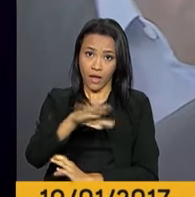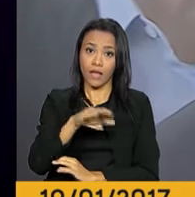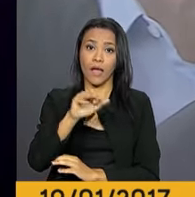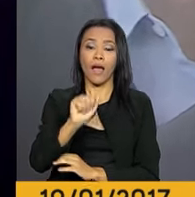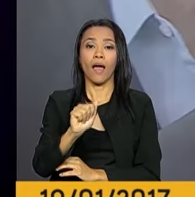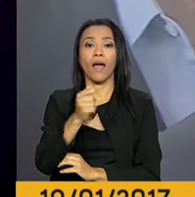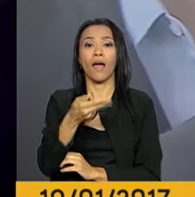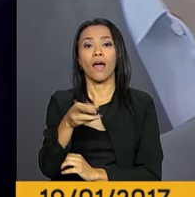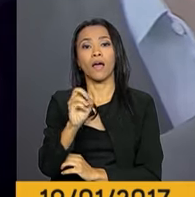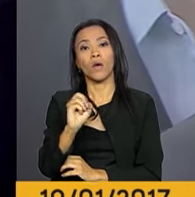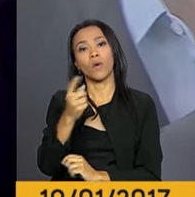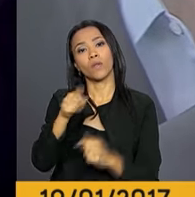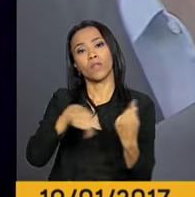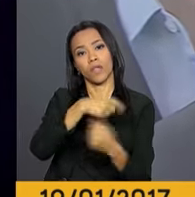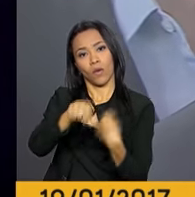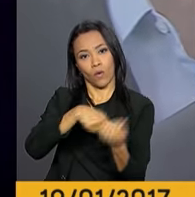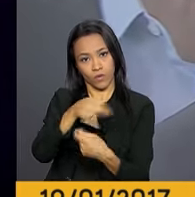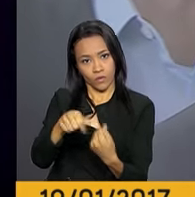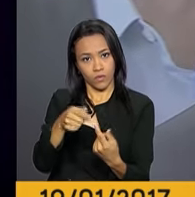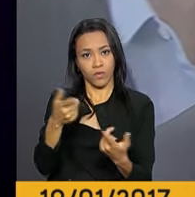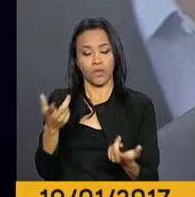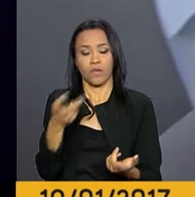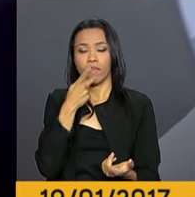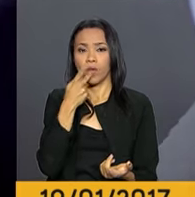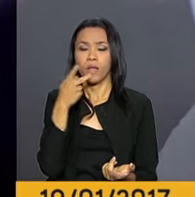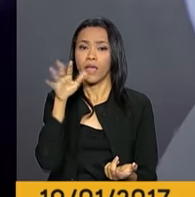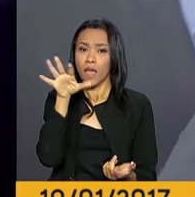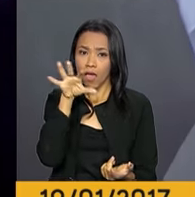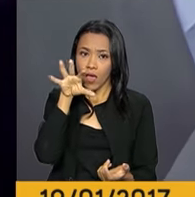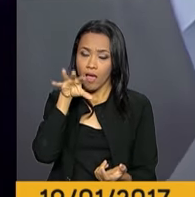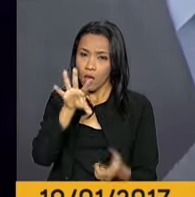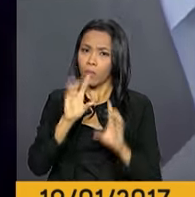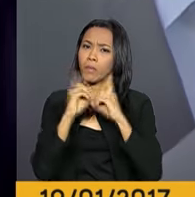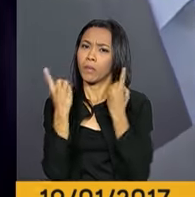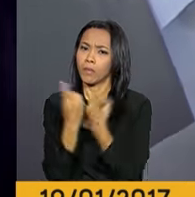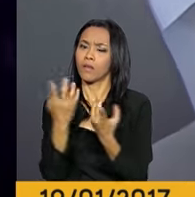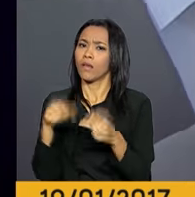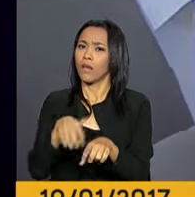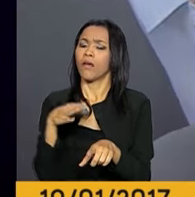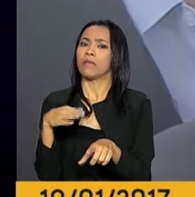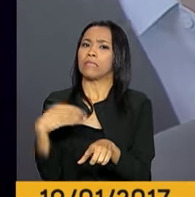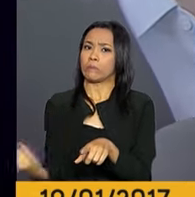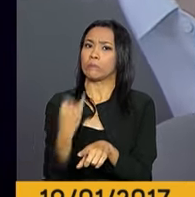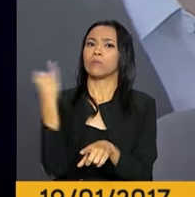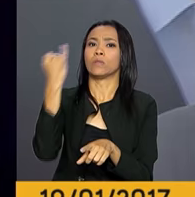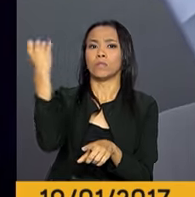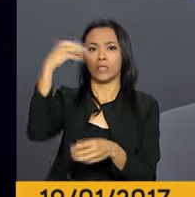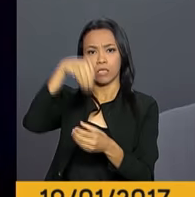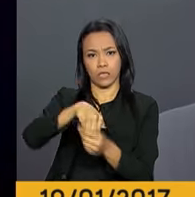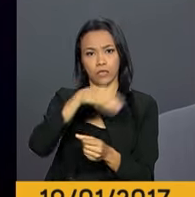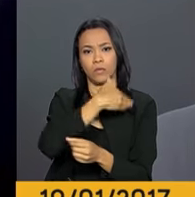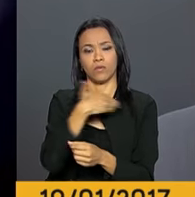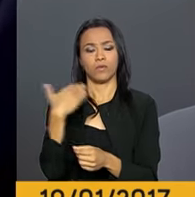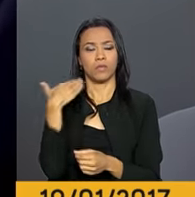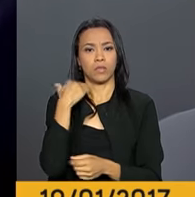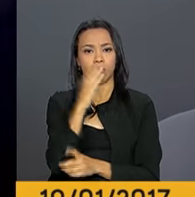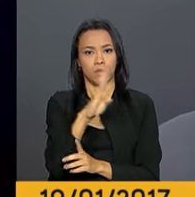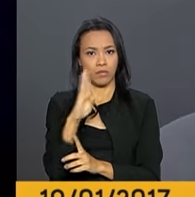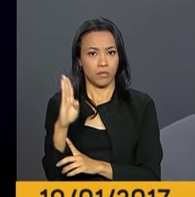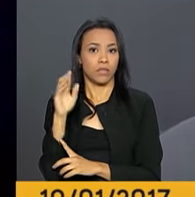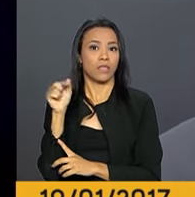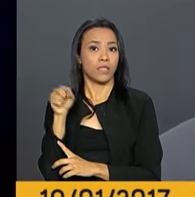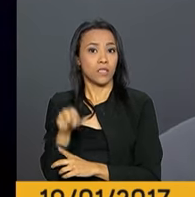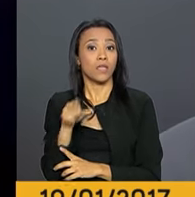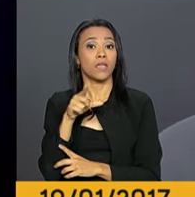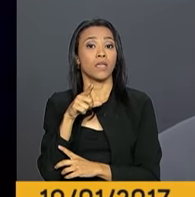Você vê que o setor do agronegócio no Banco do Brasil é um dos setores mais prestigiados. É um setor que tem uma carteira